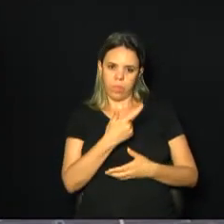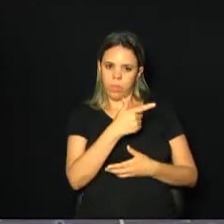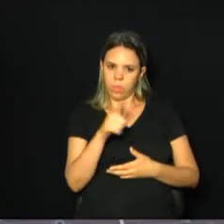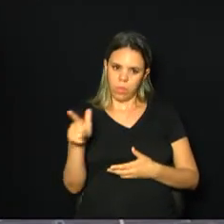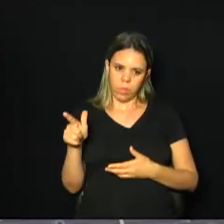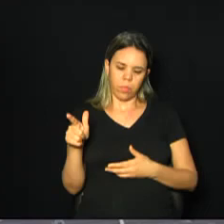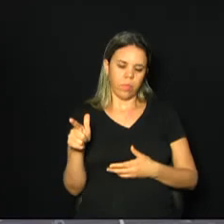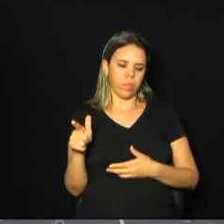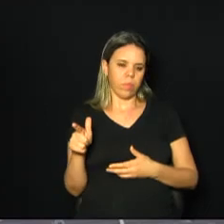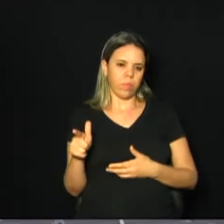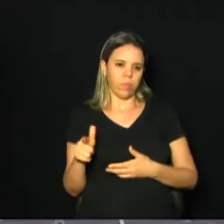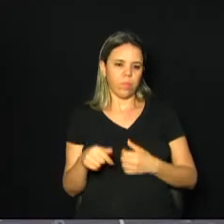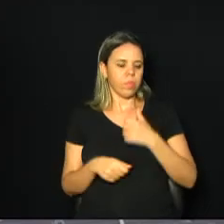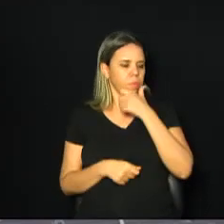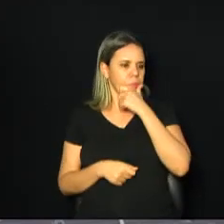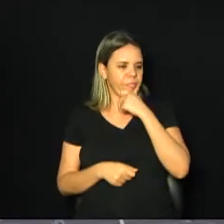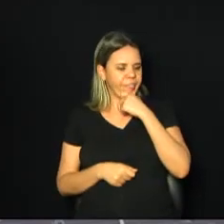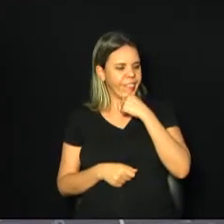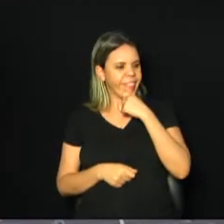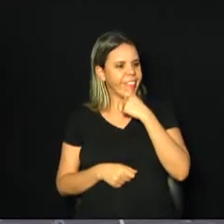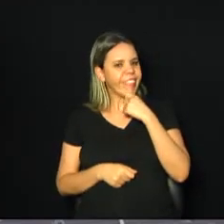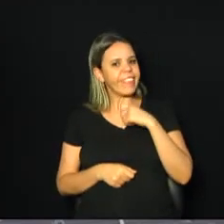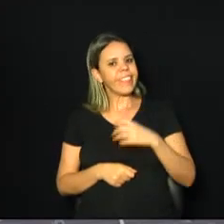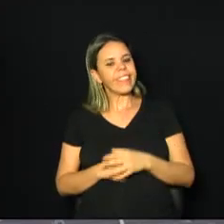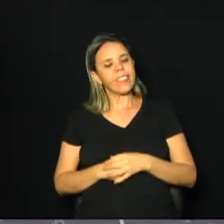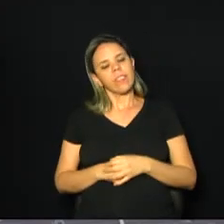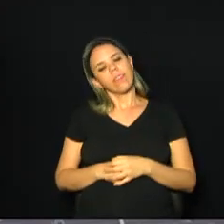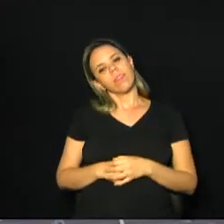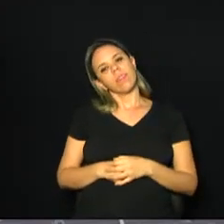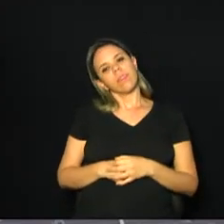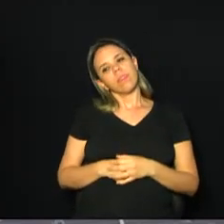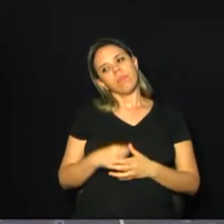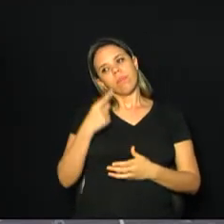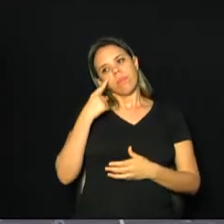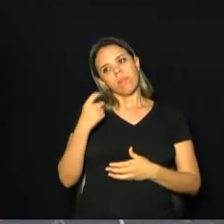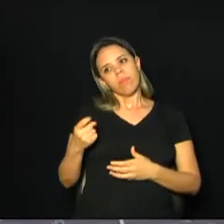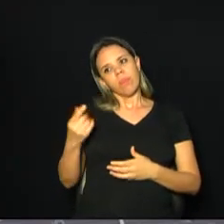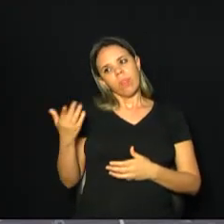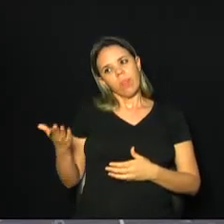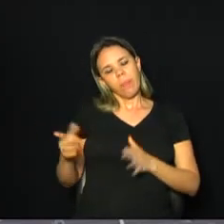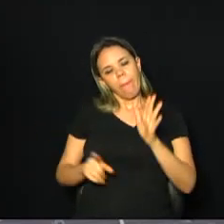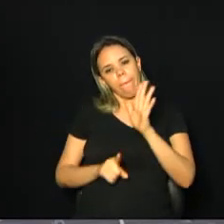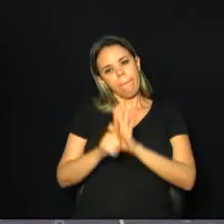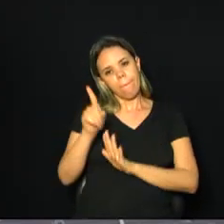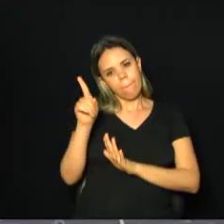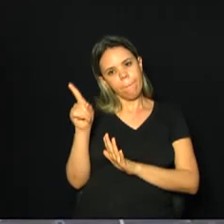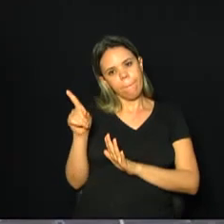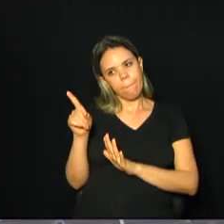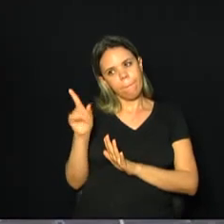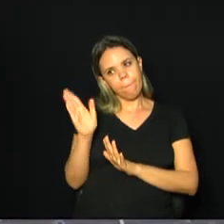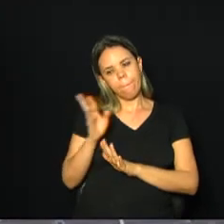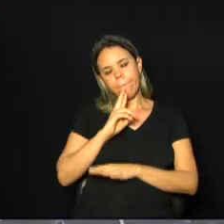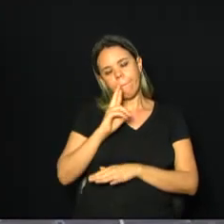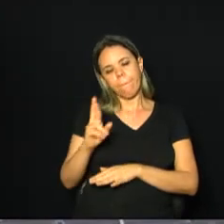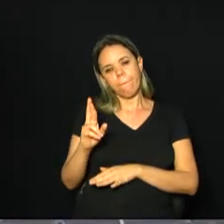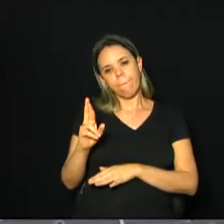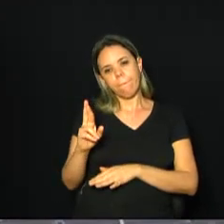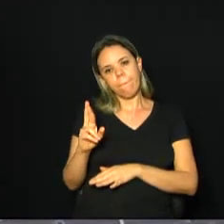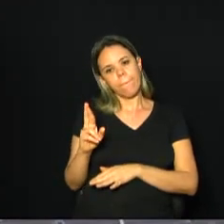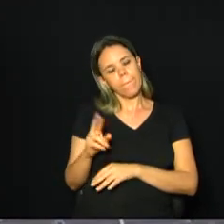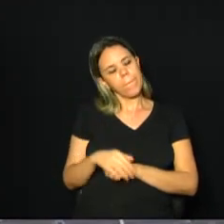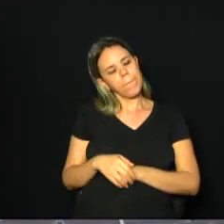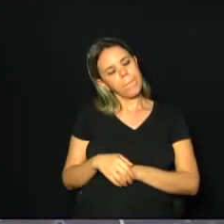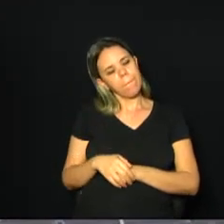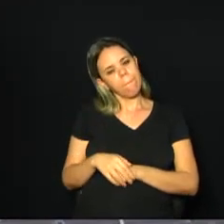quem correr. Esse é um caso bem interessante. Uma pergunta até já respondi isso em outros lugares.